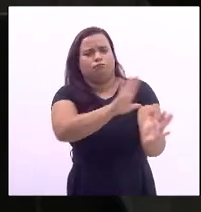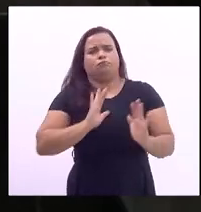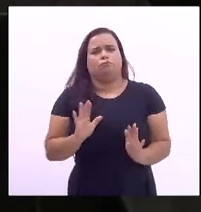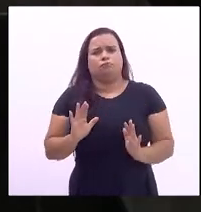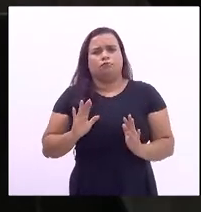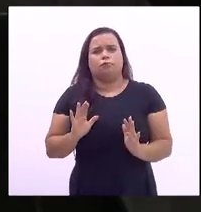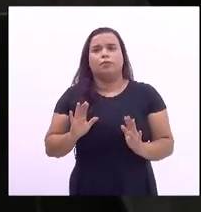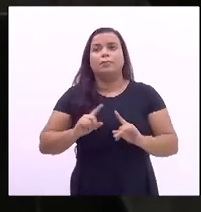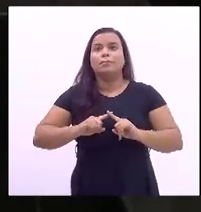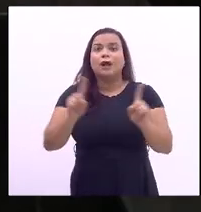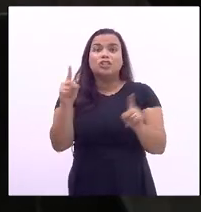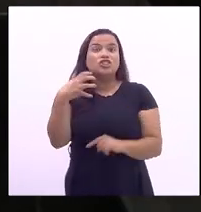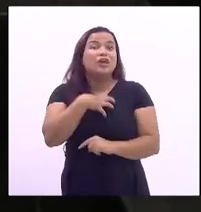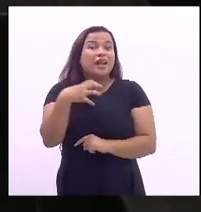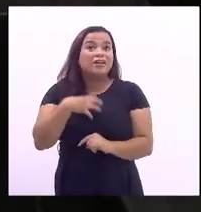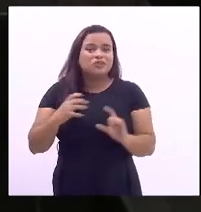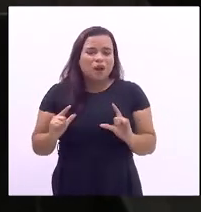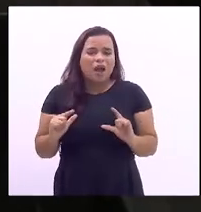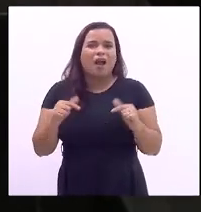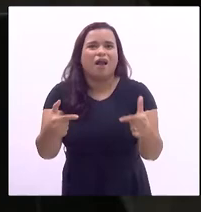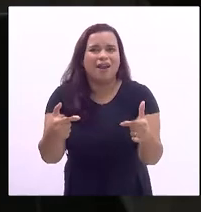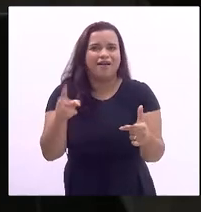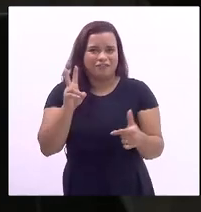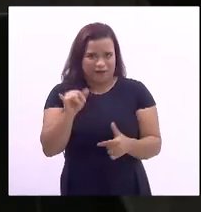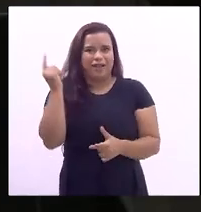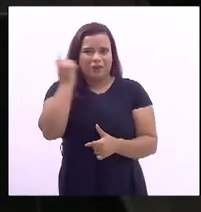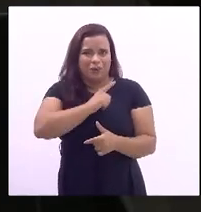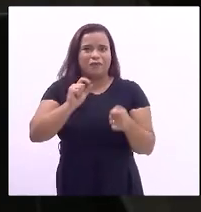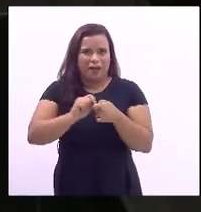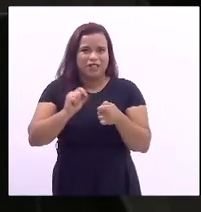de que forma vai ser conseguir